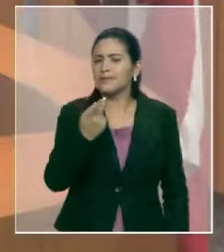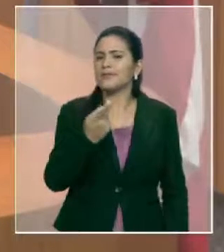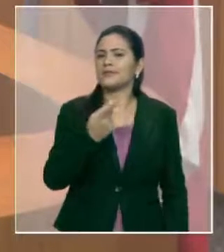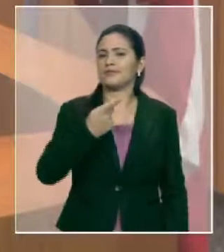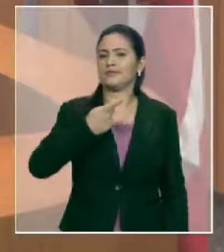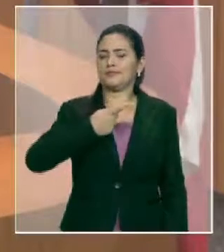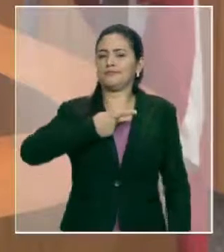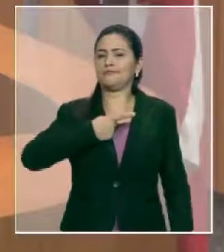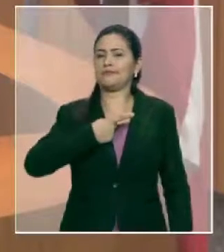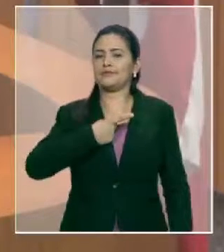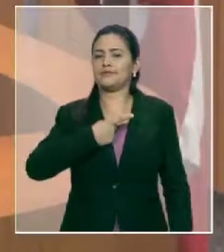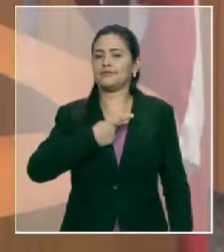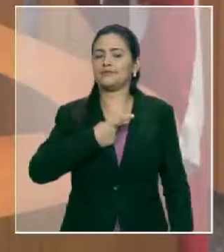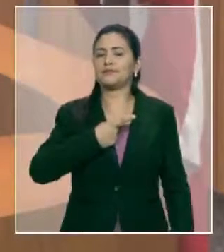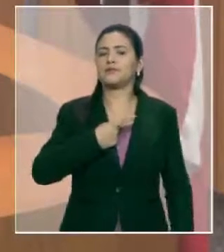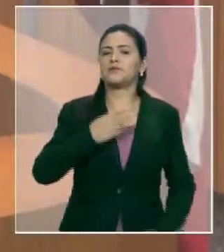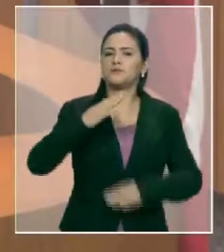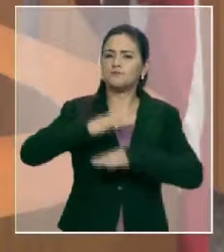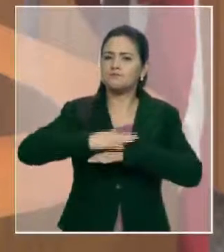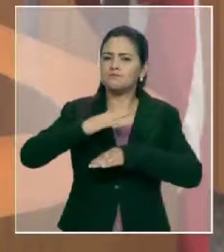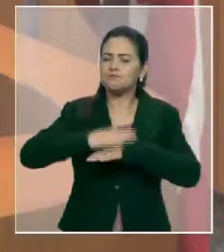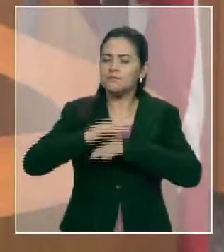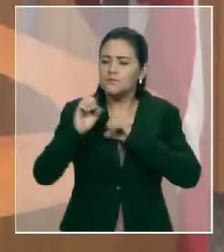educar como